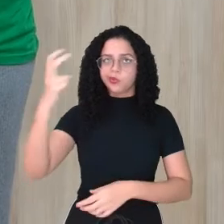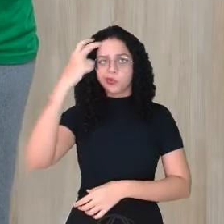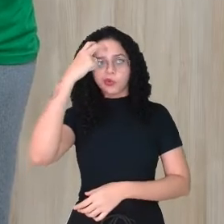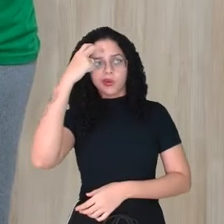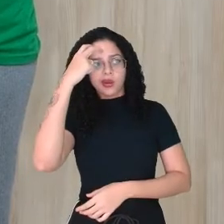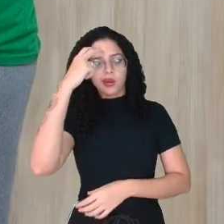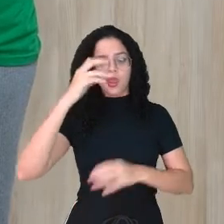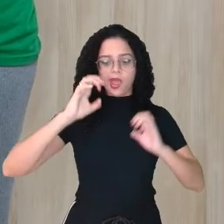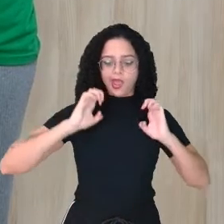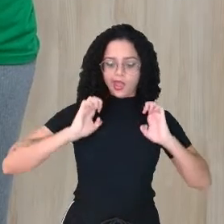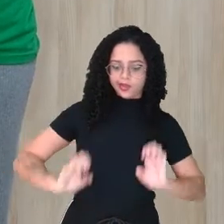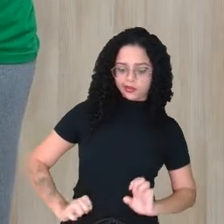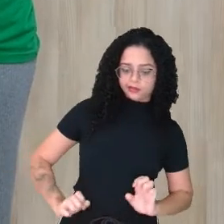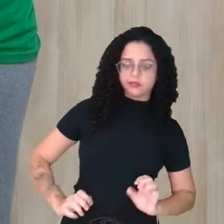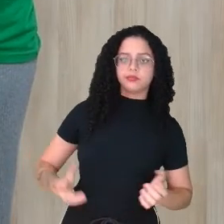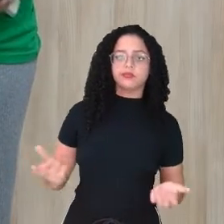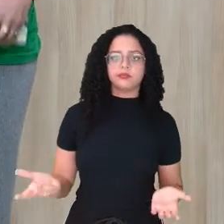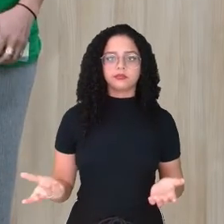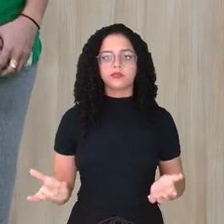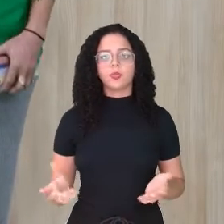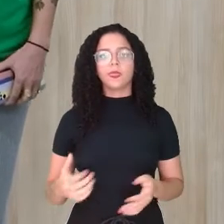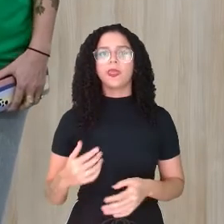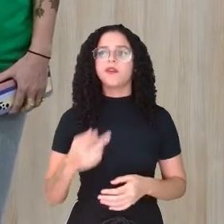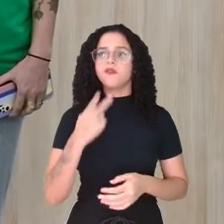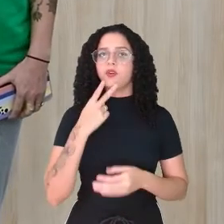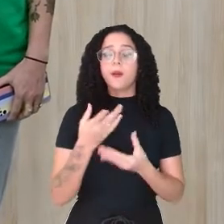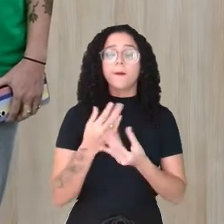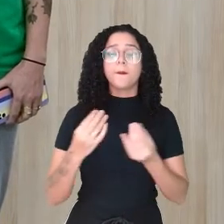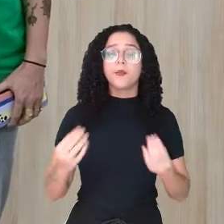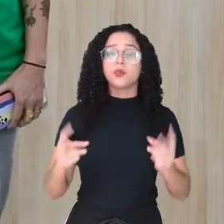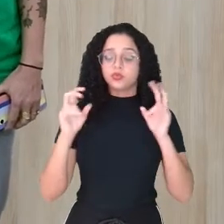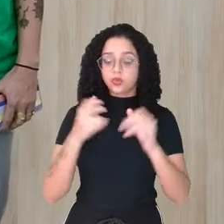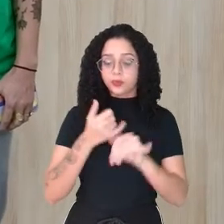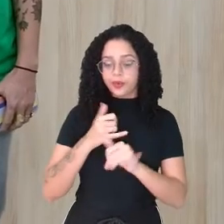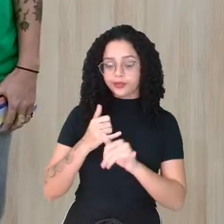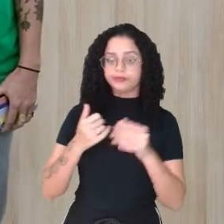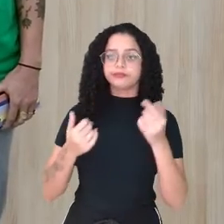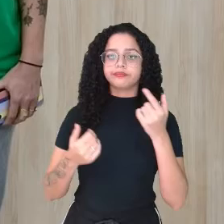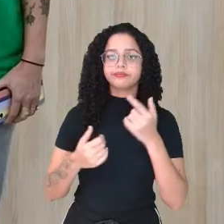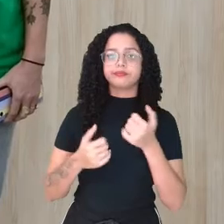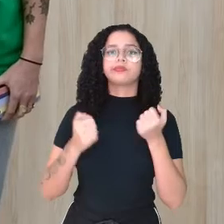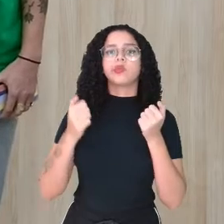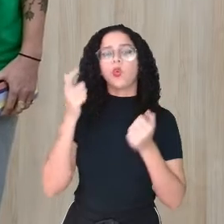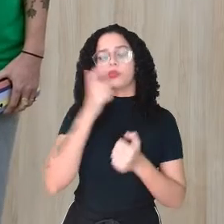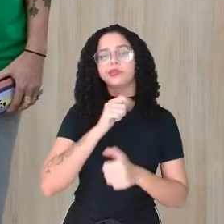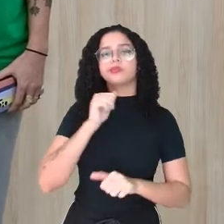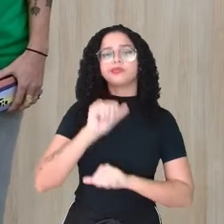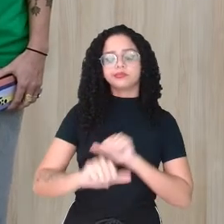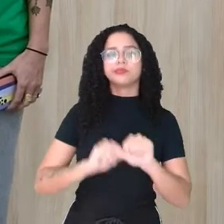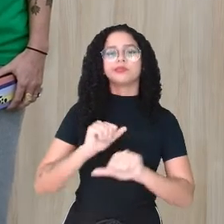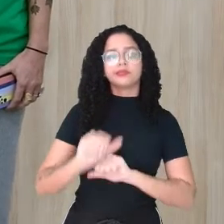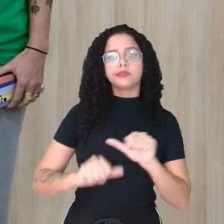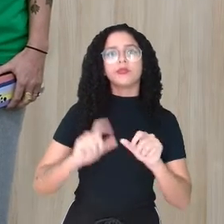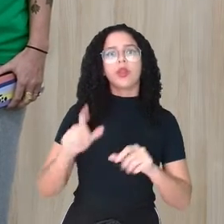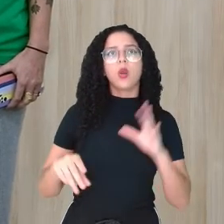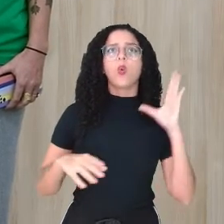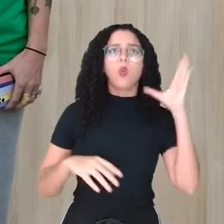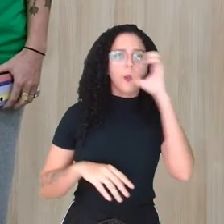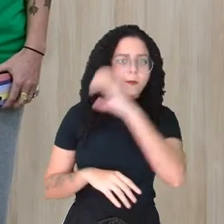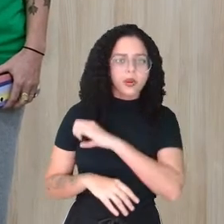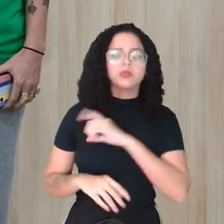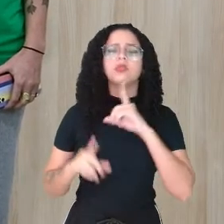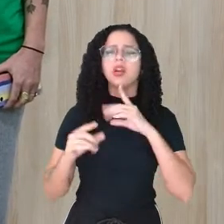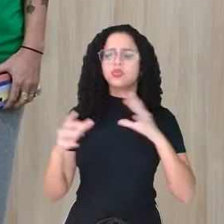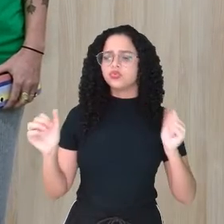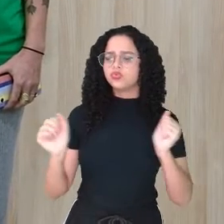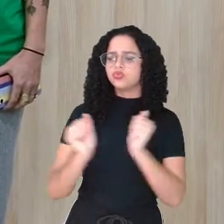gente? Energética. A gente fala muito aí das energias renováveis, então ela é um complexo, né? É um conjunto